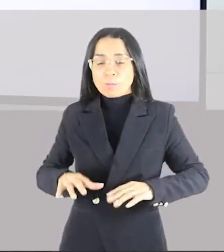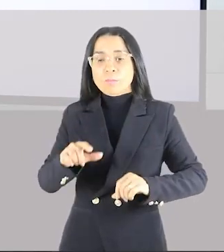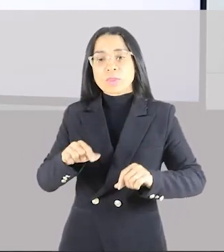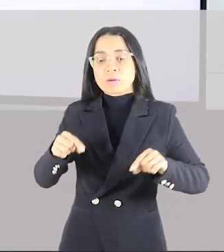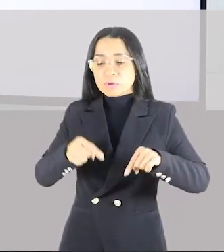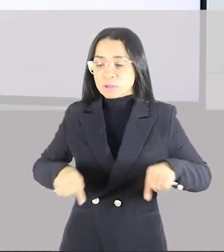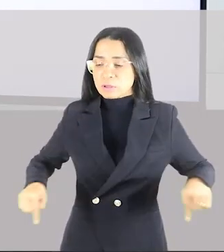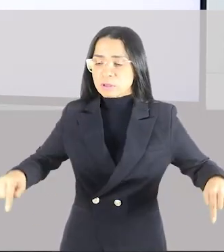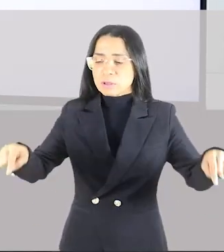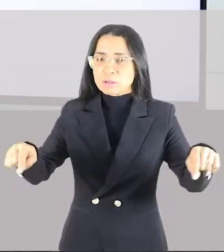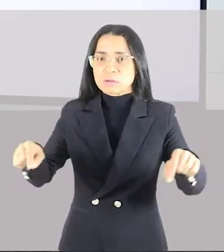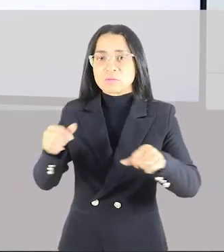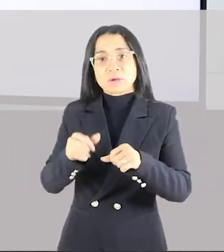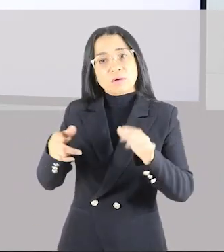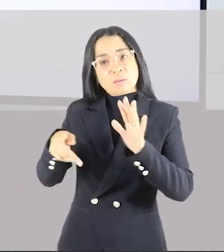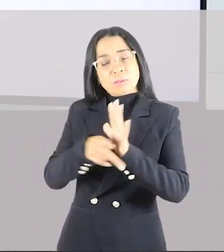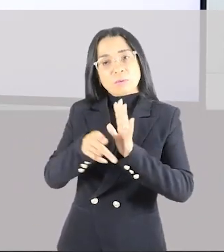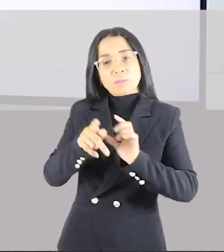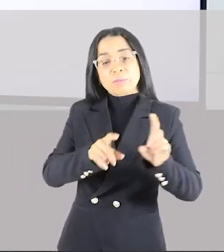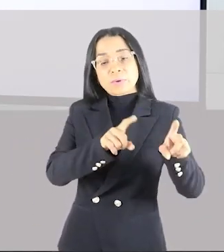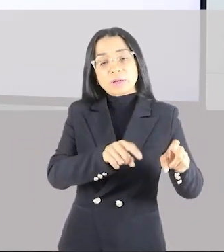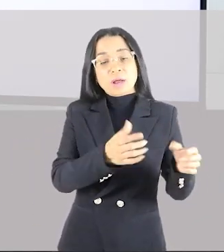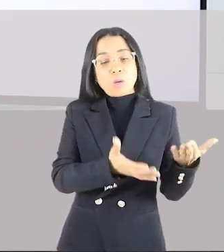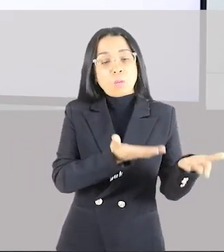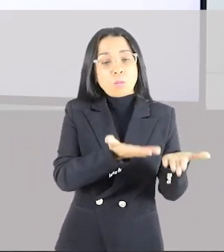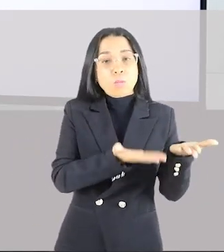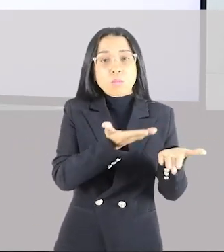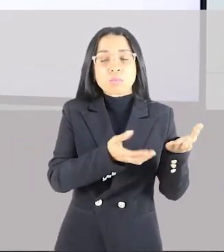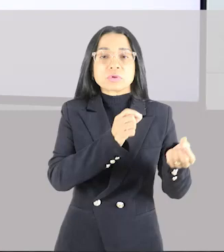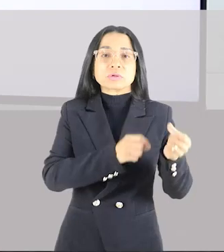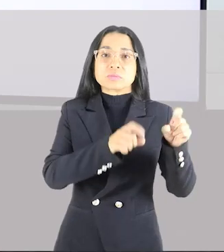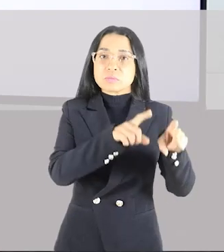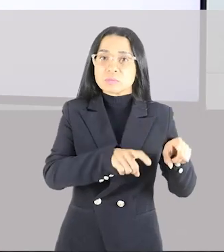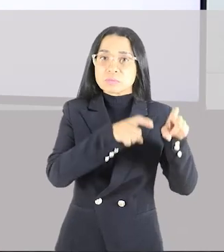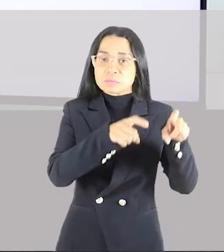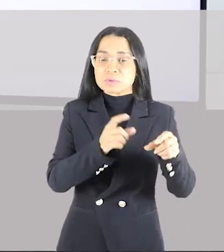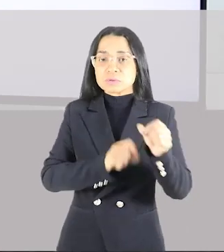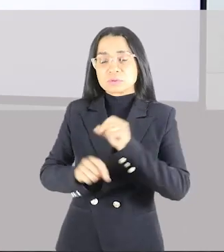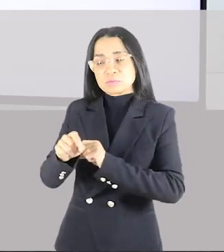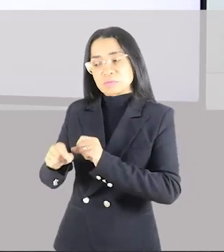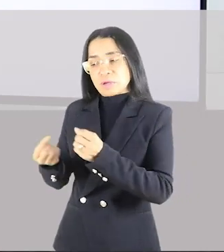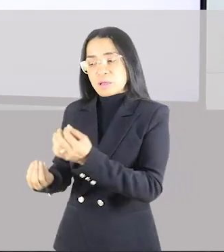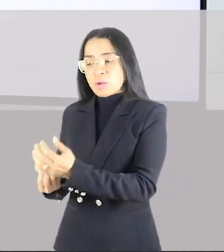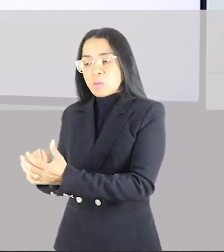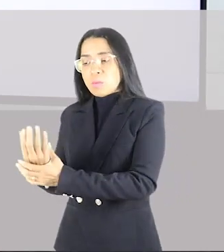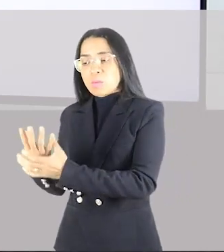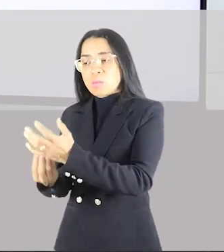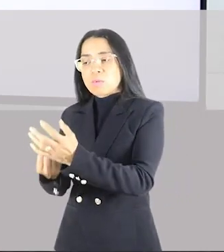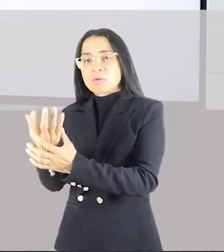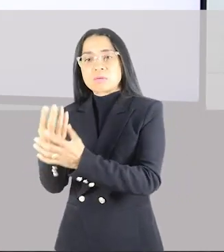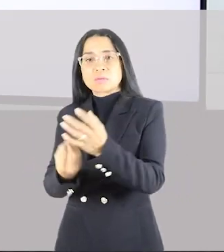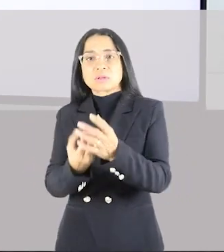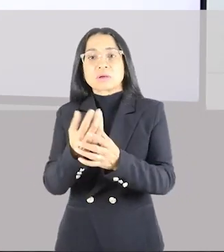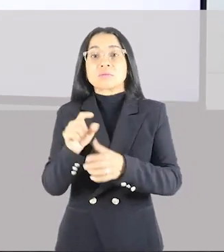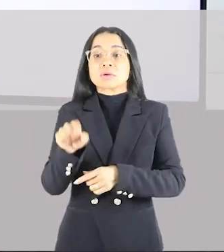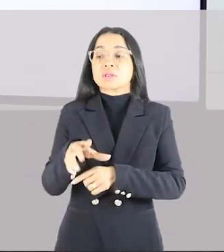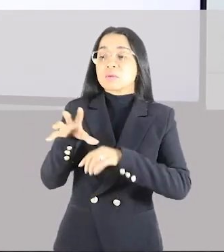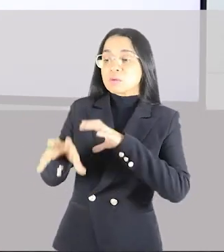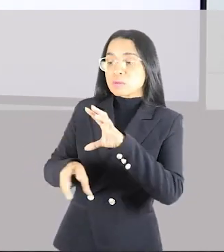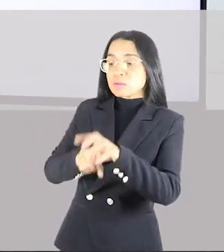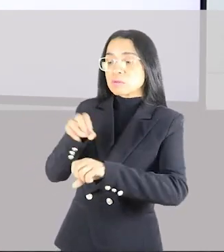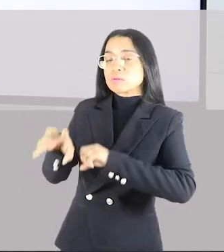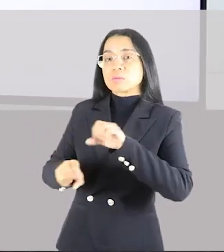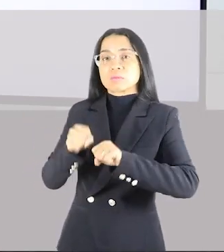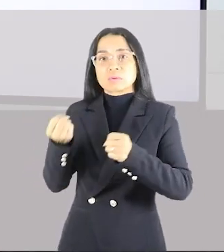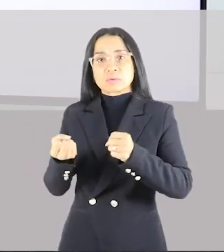trigo, que eles então tinham ali, que eles plantavam e depois iam colher. Então olha só, a importância desse rio, a importância